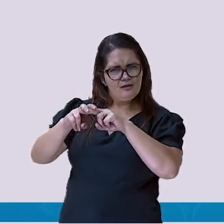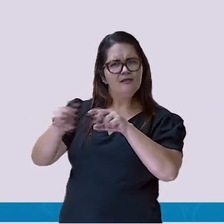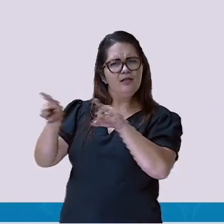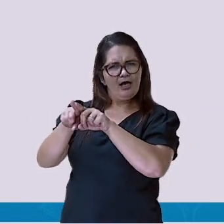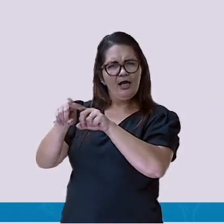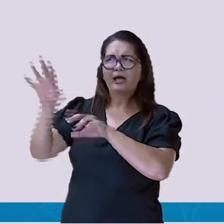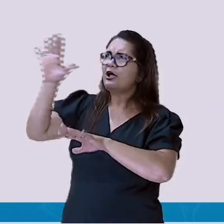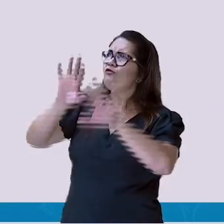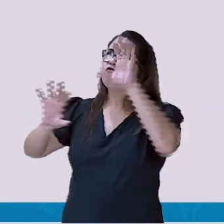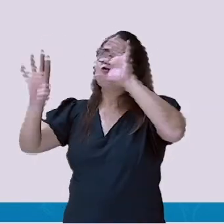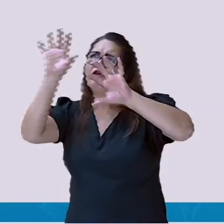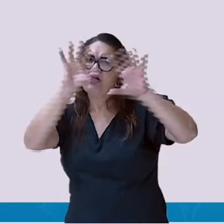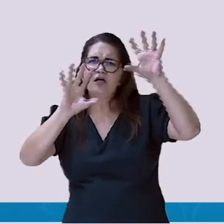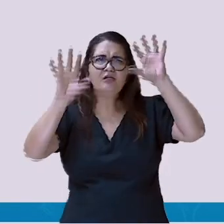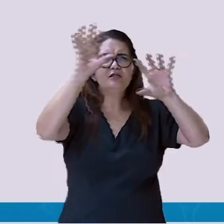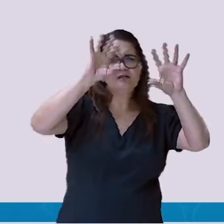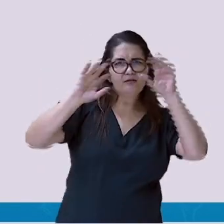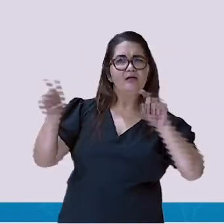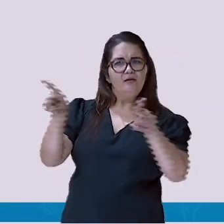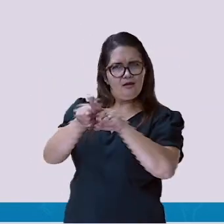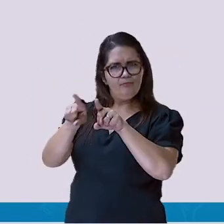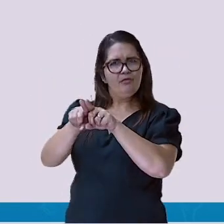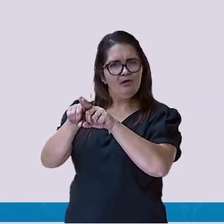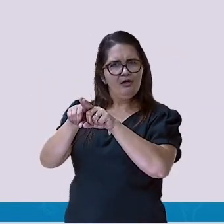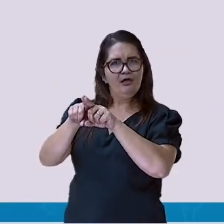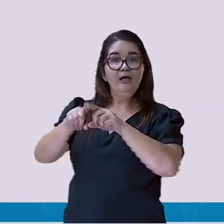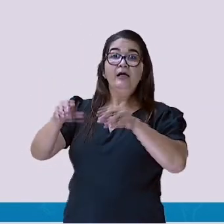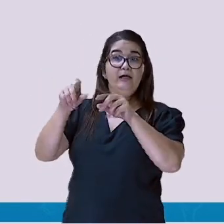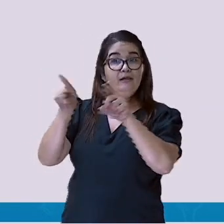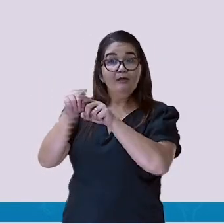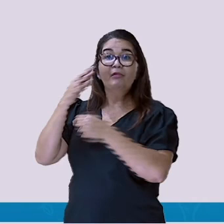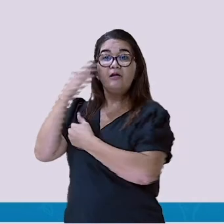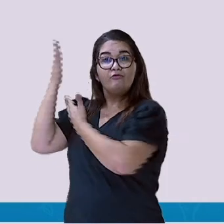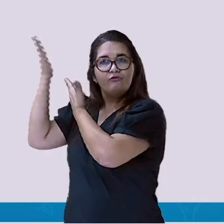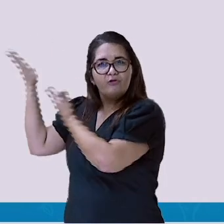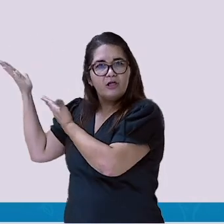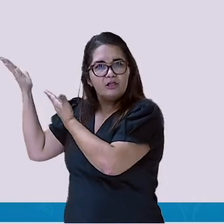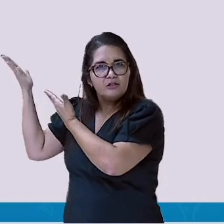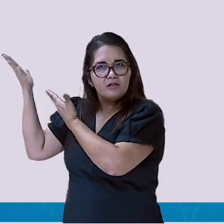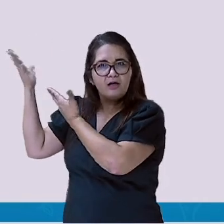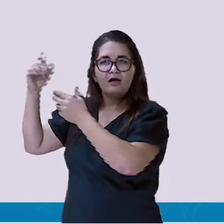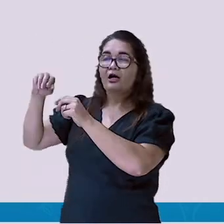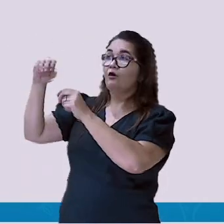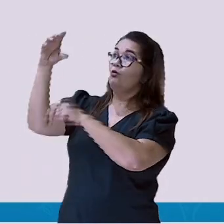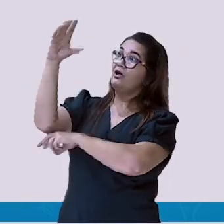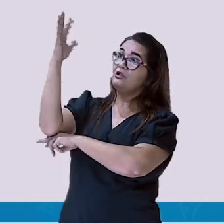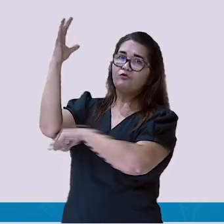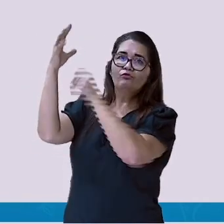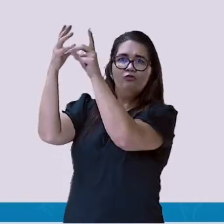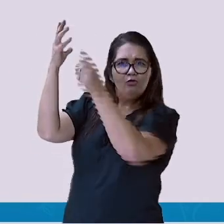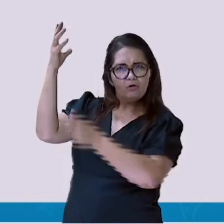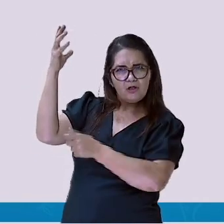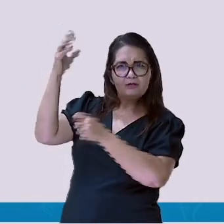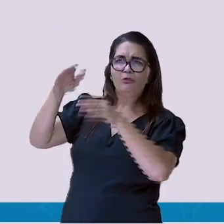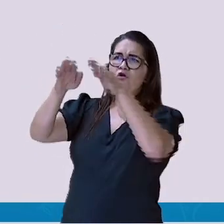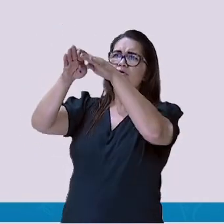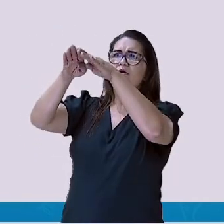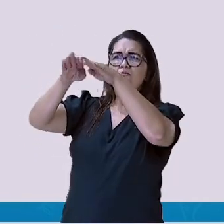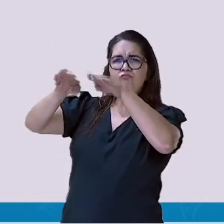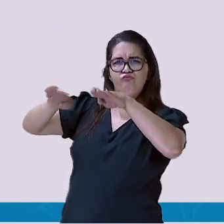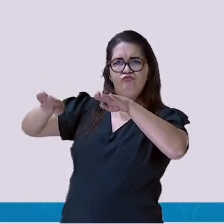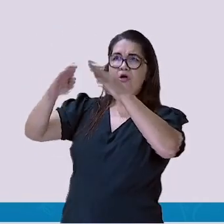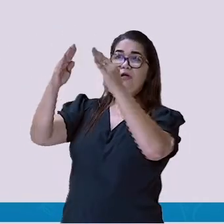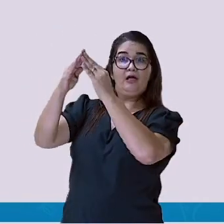as coberturas de casa, as pessoas fazem, né, coberturas para casas. E tem também a semente do babaçu, que é usada